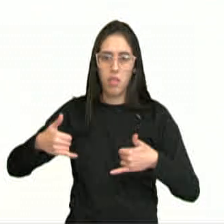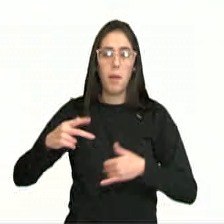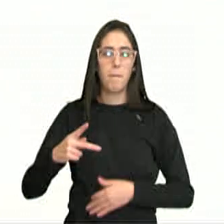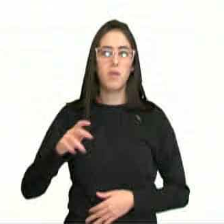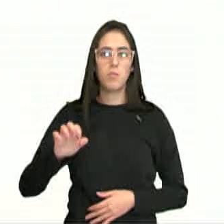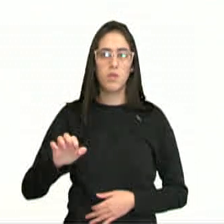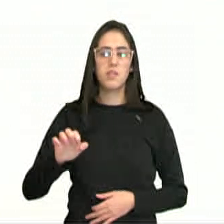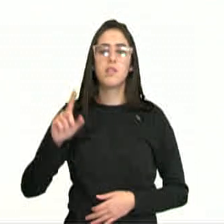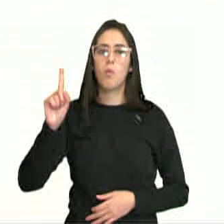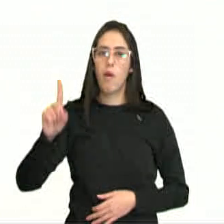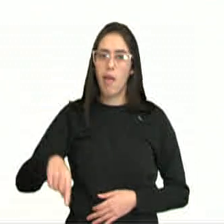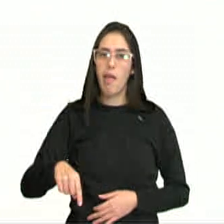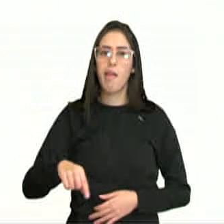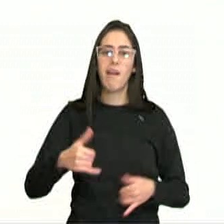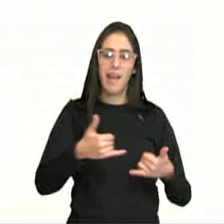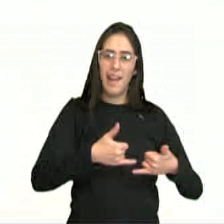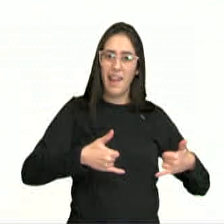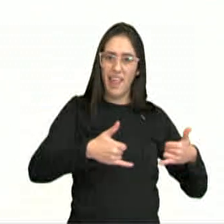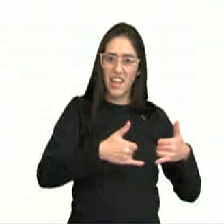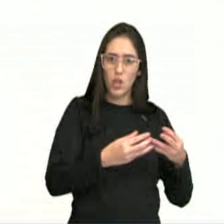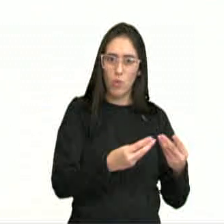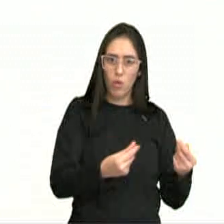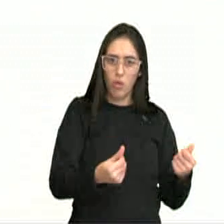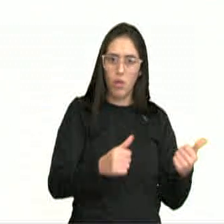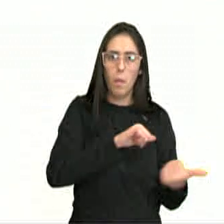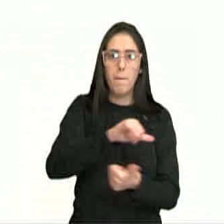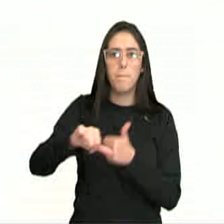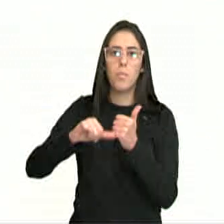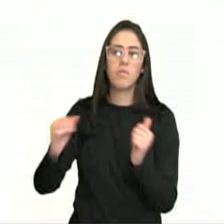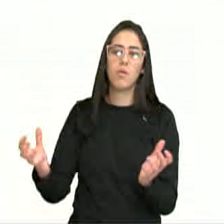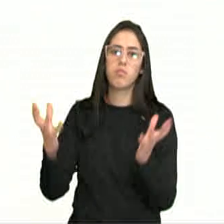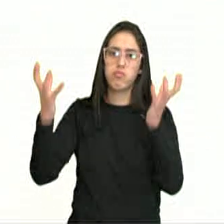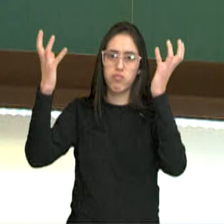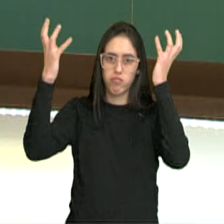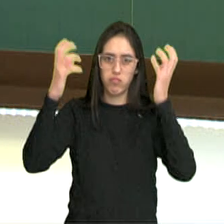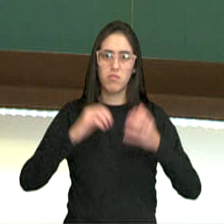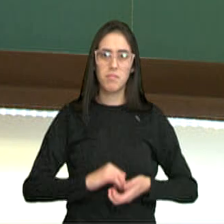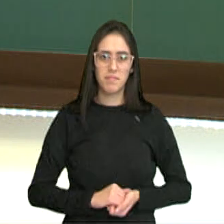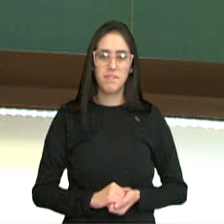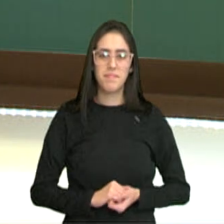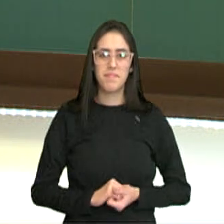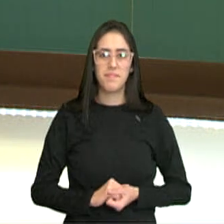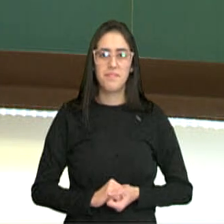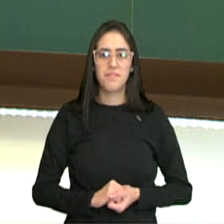é a temperatura em que o estado líquido passa para o estado gasoso.